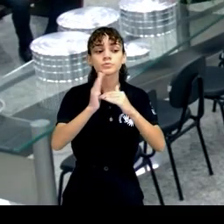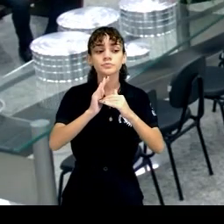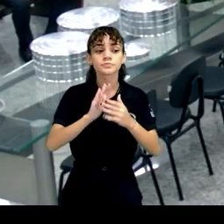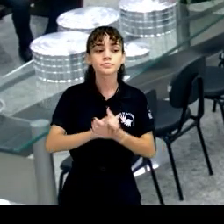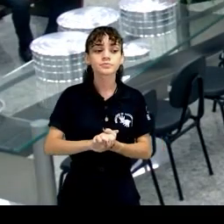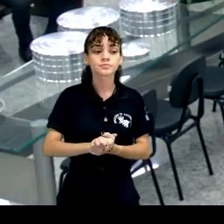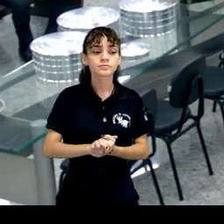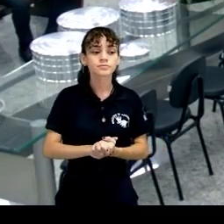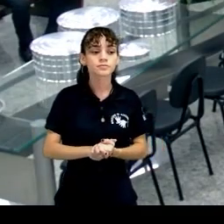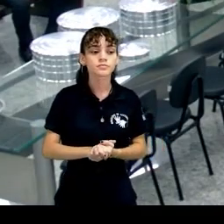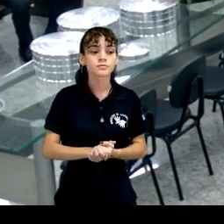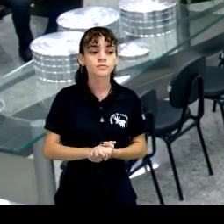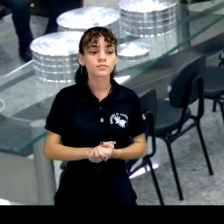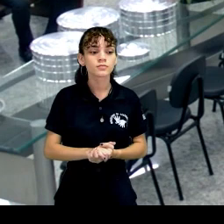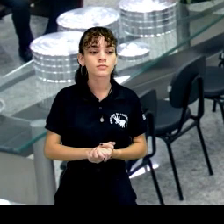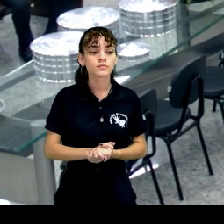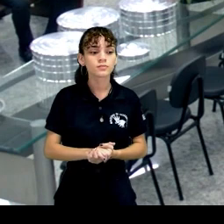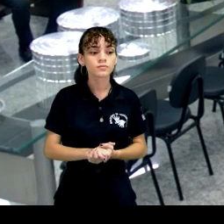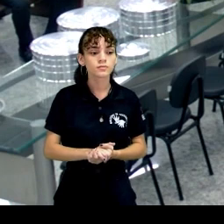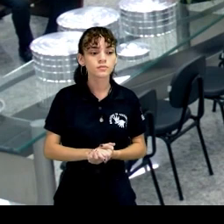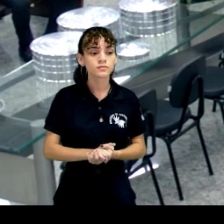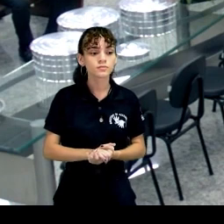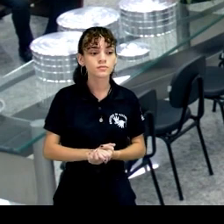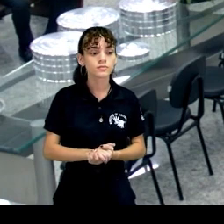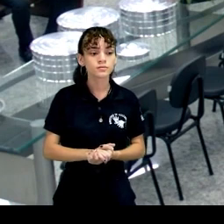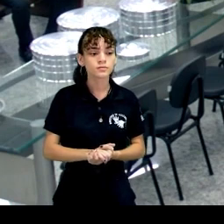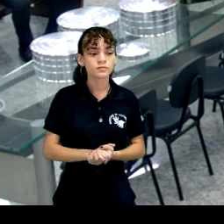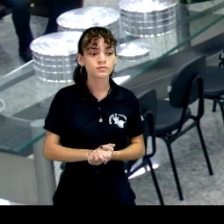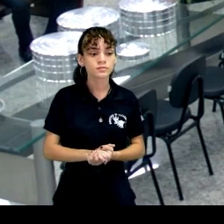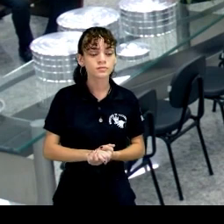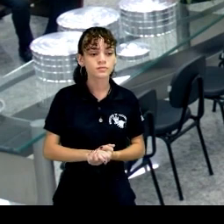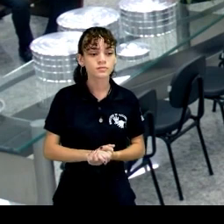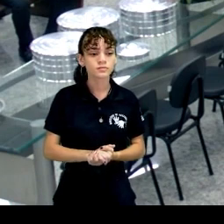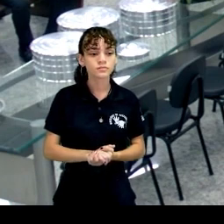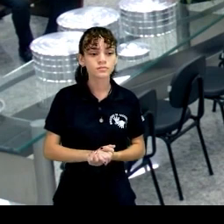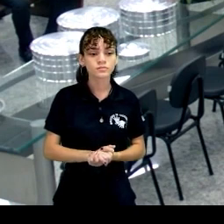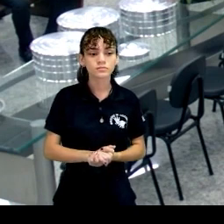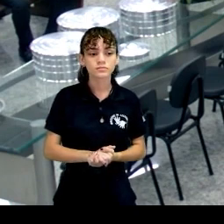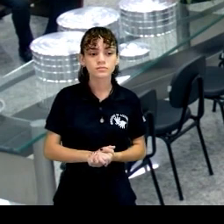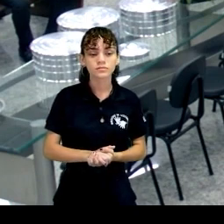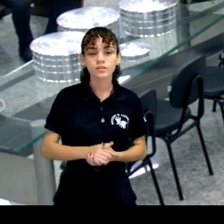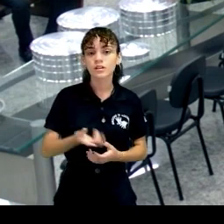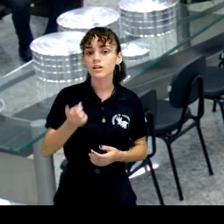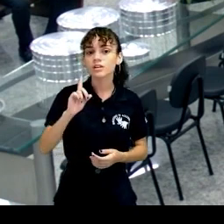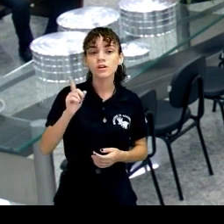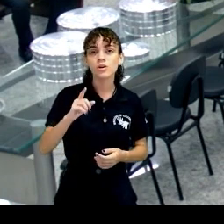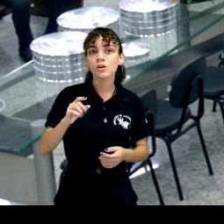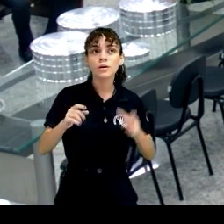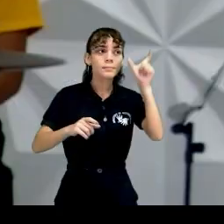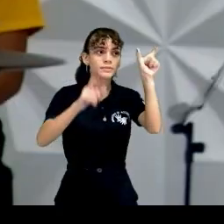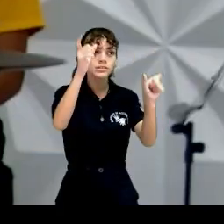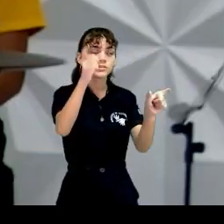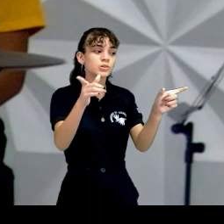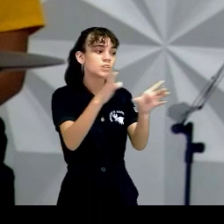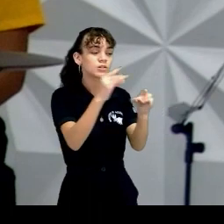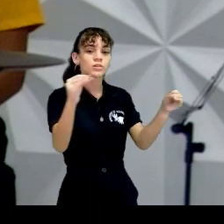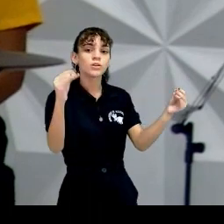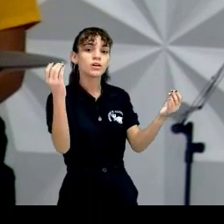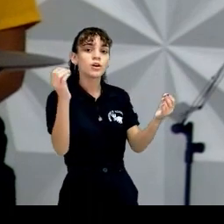foi curado. Não foi alguém que teve o seu casamento restaurado, ou um filho, ou um marido, ou uma esposa que foi